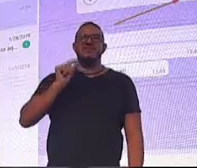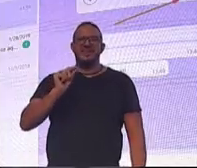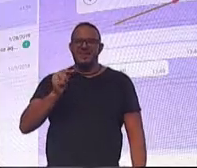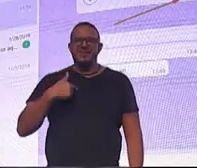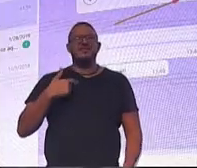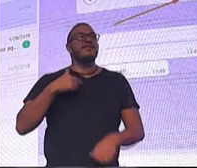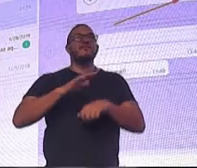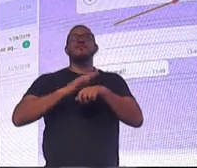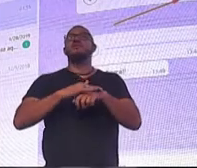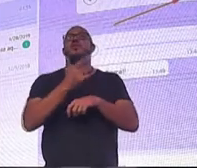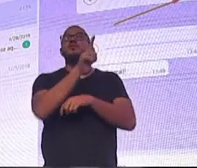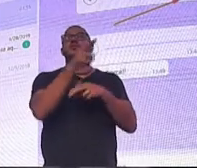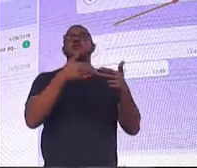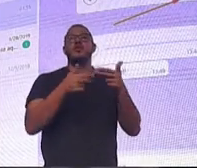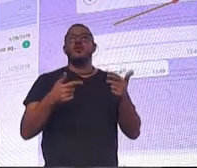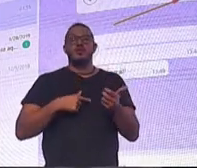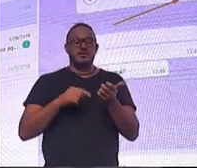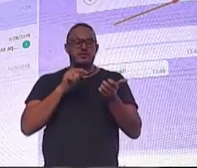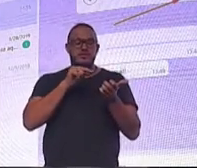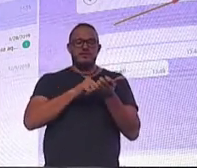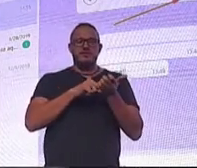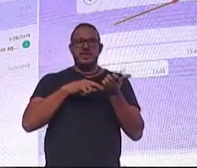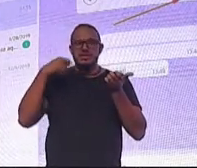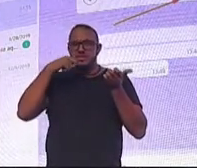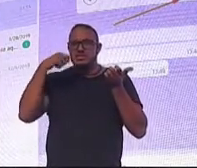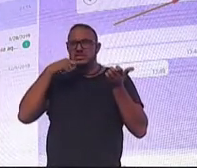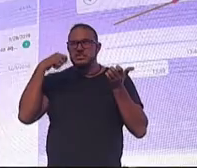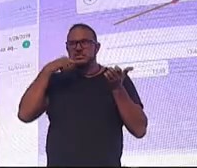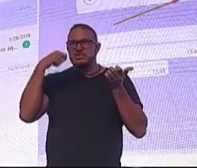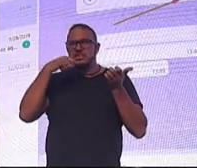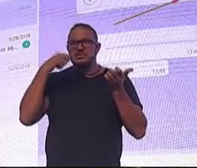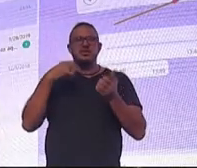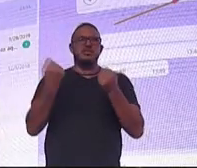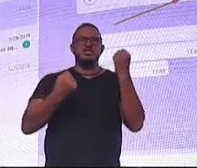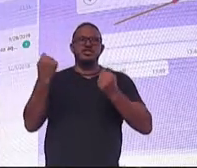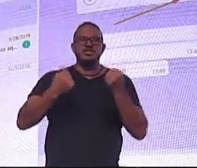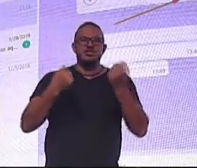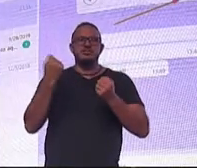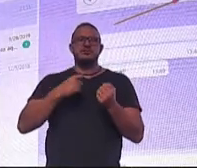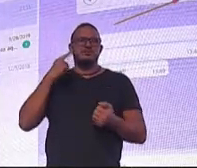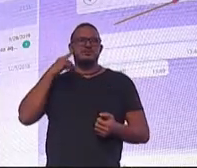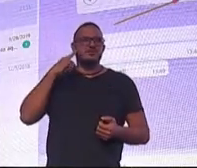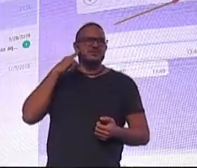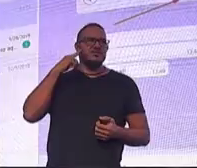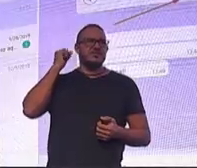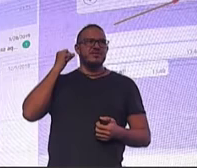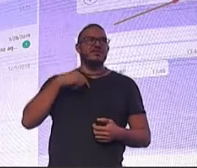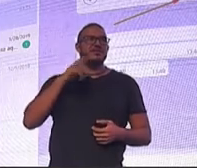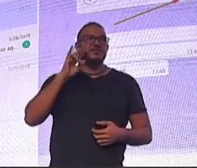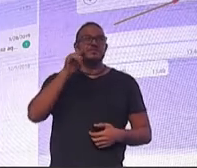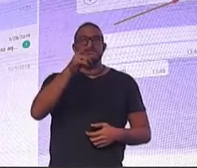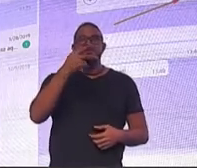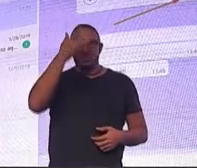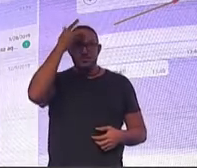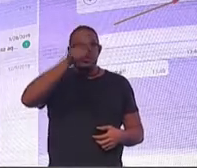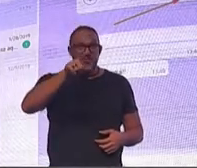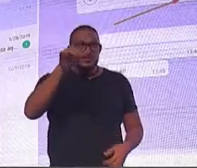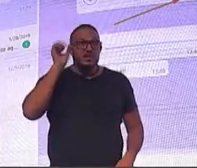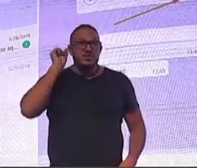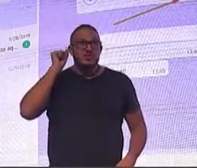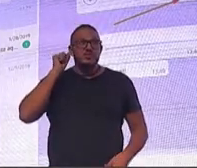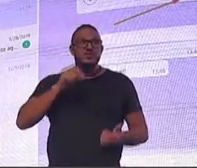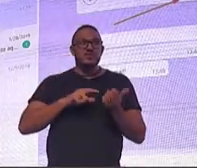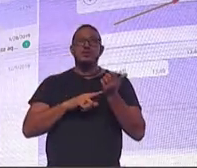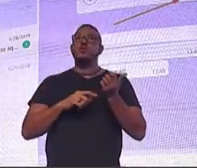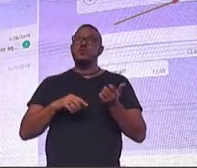outra coisa e fica escutando o áudio quando está escovando os dentes, dirigindo? Outro dia eu falei na palestra assim para uma pessoa: você escuta o áudio todo? Ela